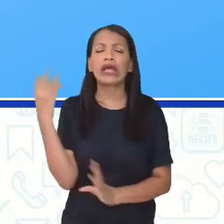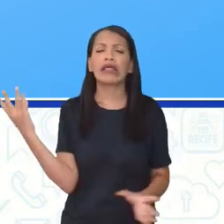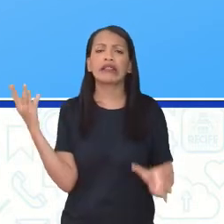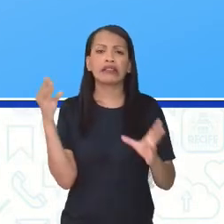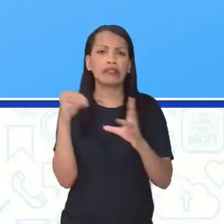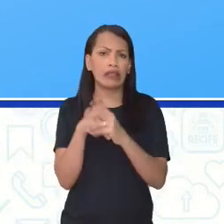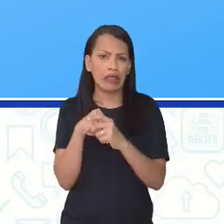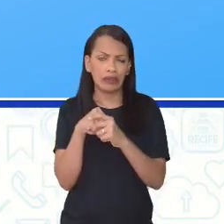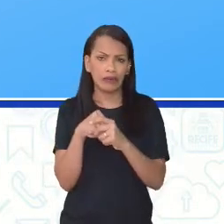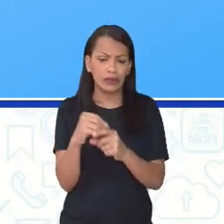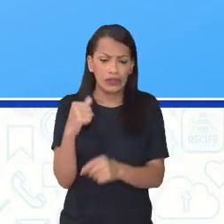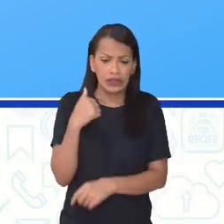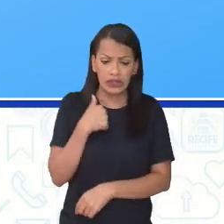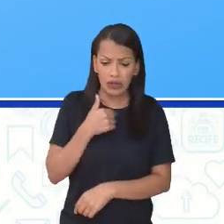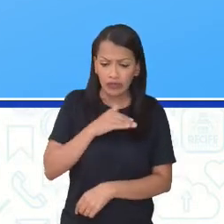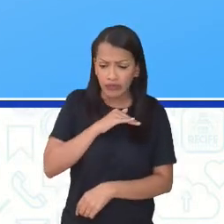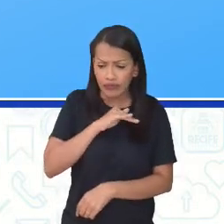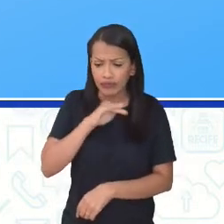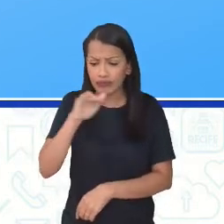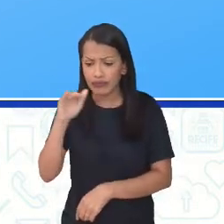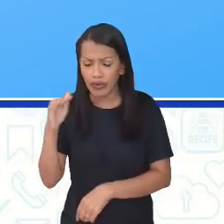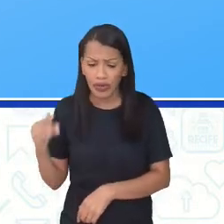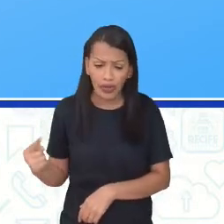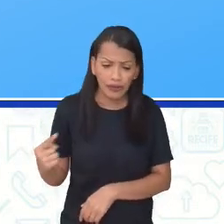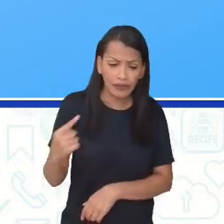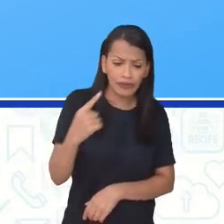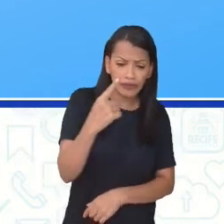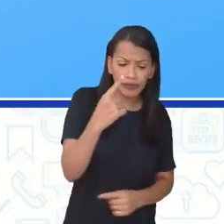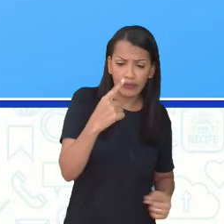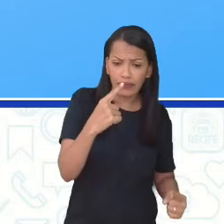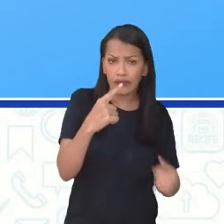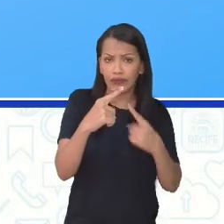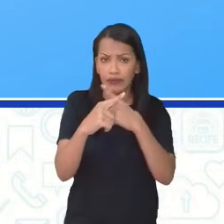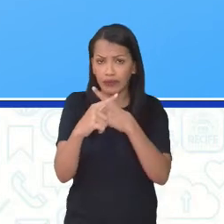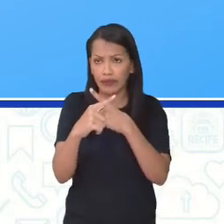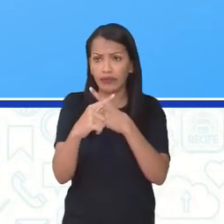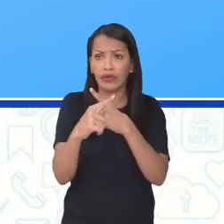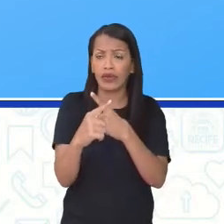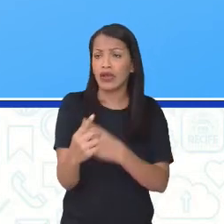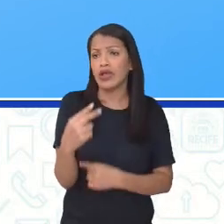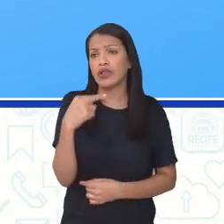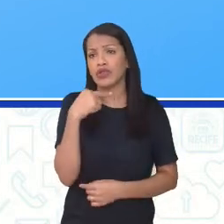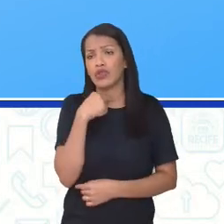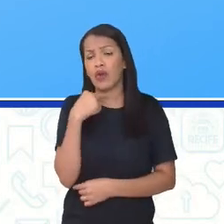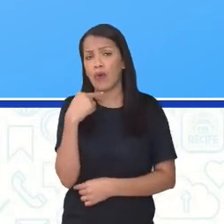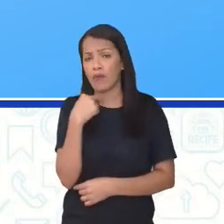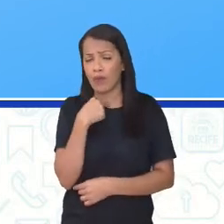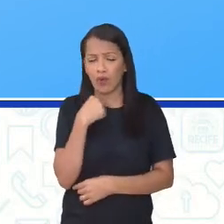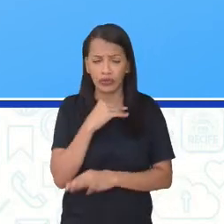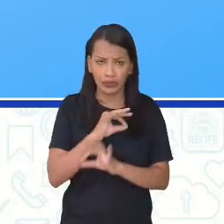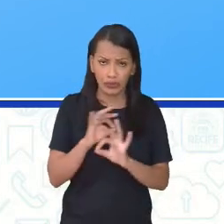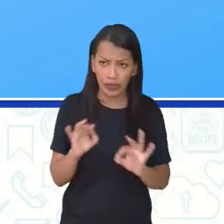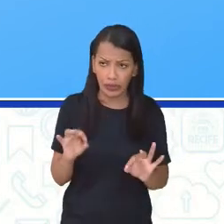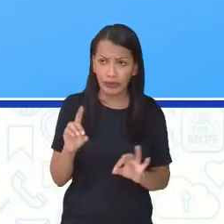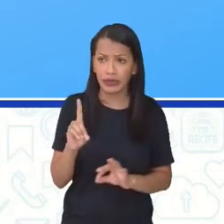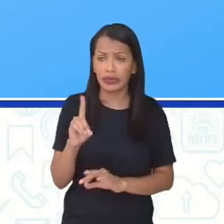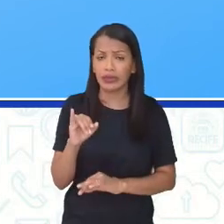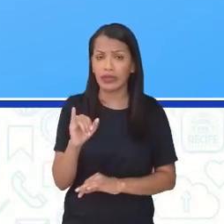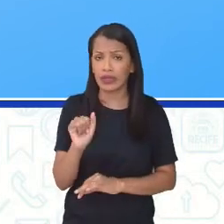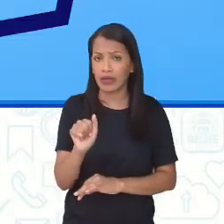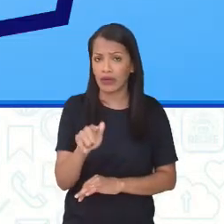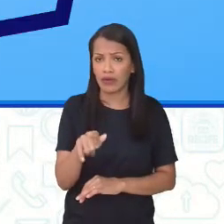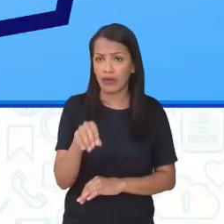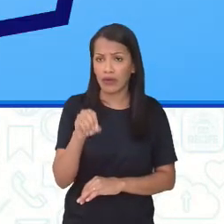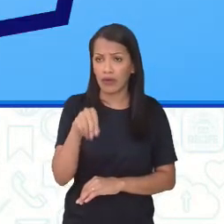eu não estou passando pelo meio, eu estou pelo lado. E se é lado, não pode ser uma diagonal, tá? Não